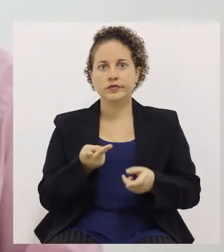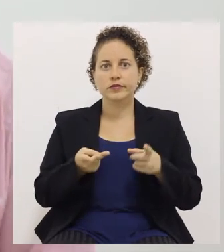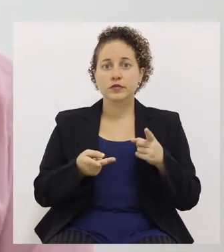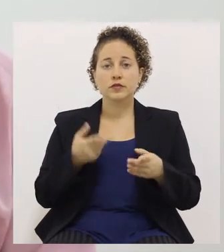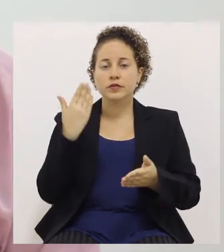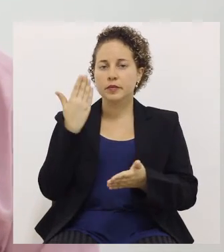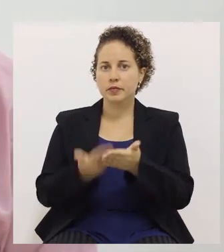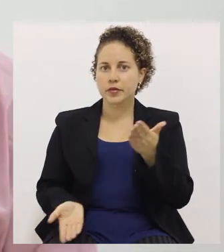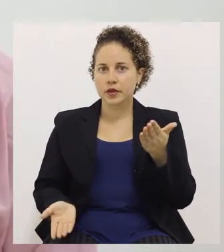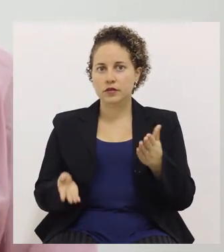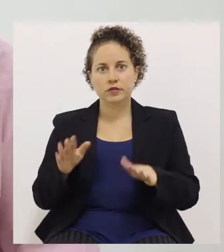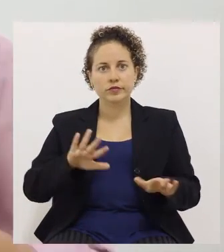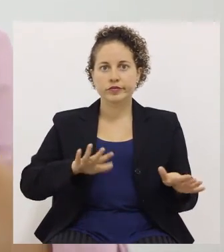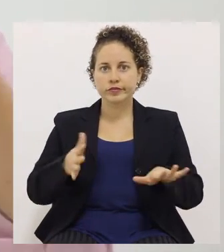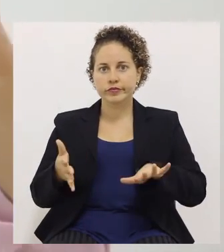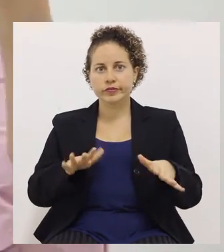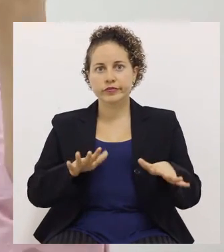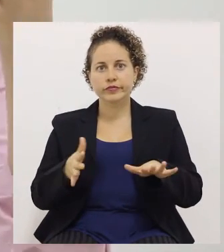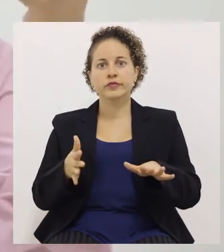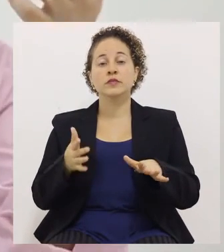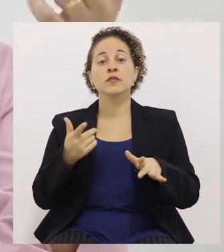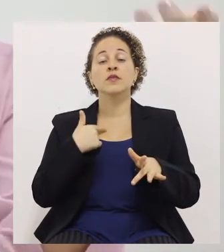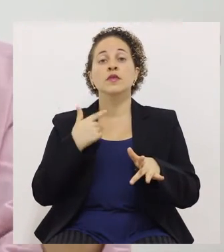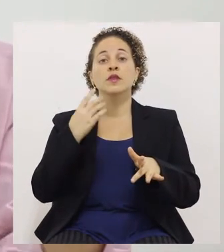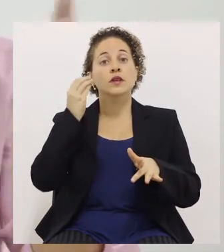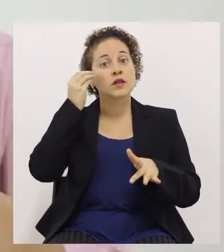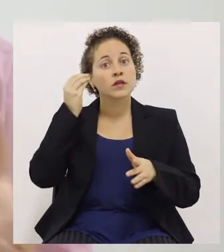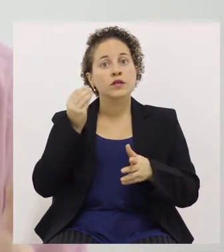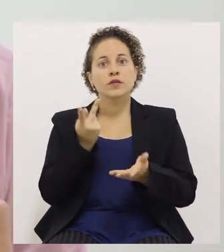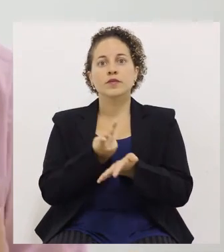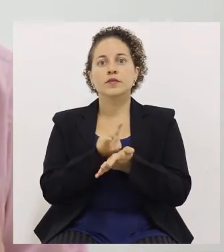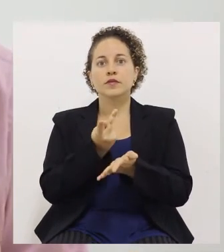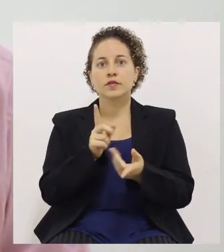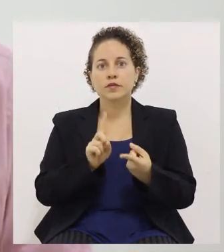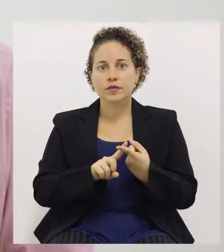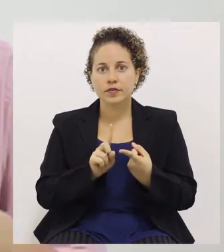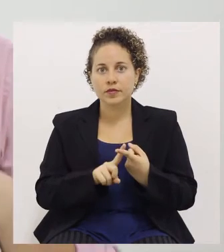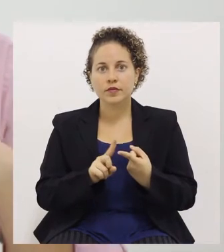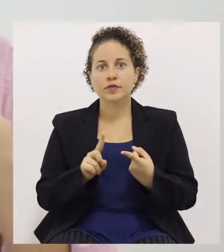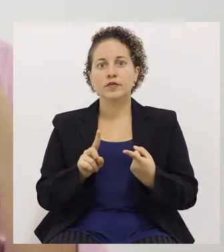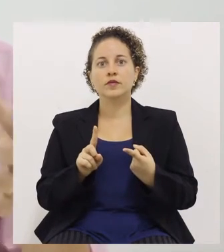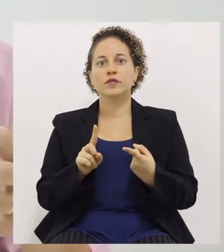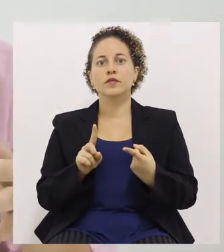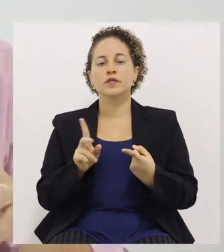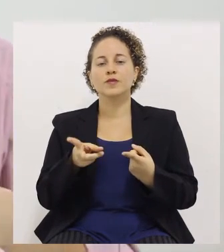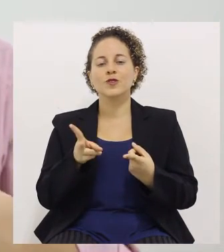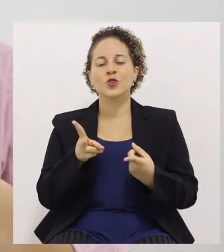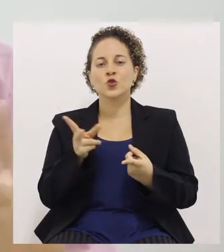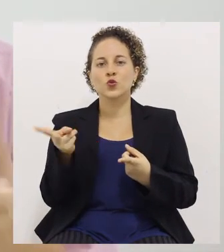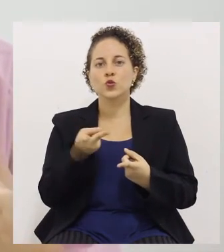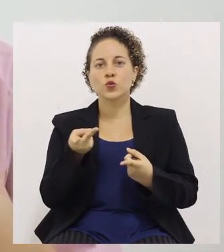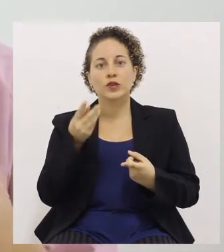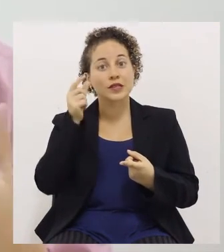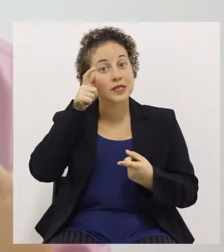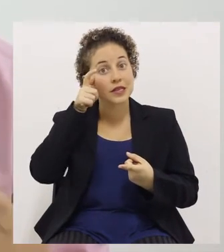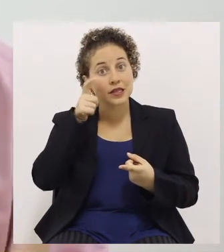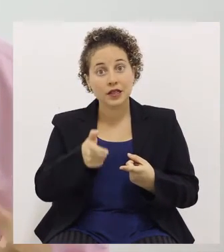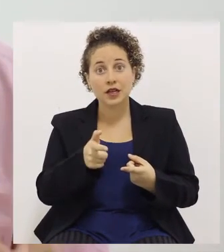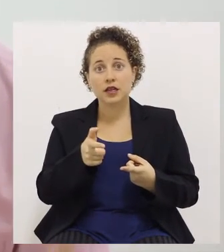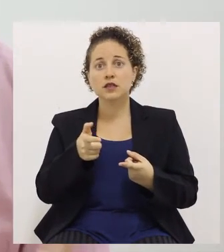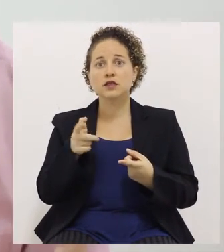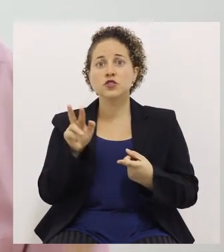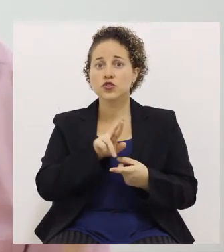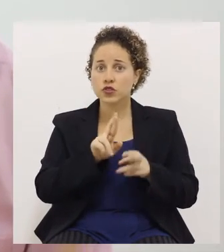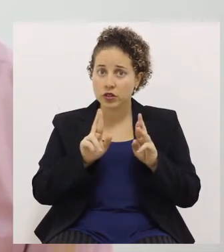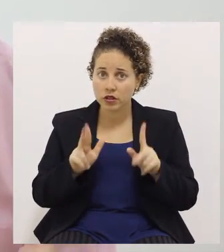fato de um ter perdido nos remete à situação das maçãs, que são diferentes. As maçãs são diferentes porque os indivíduos e os interesses